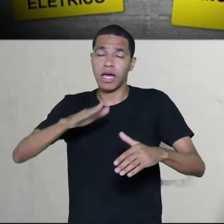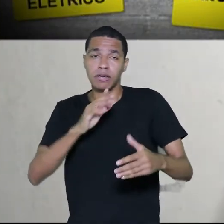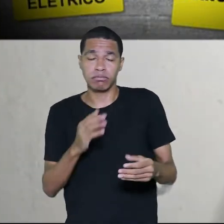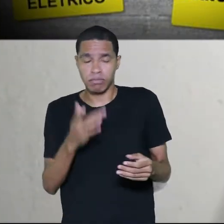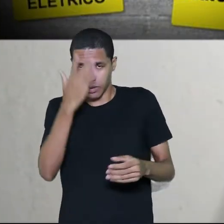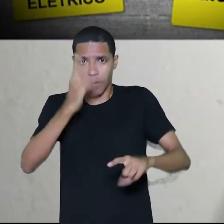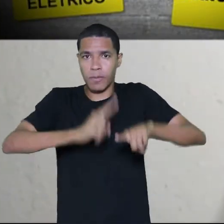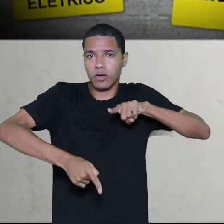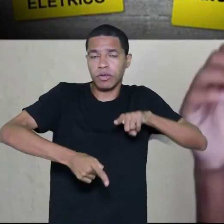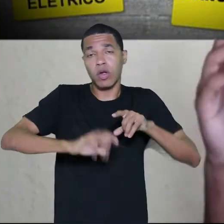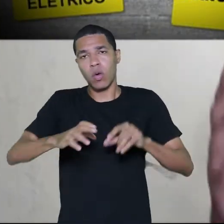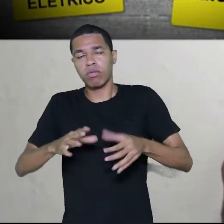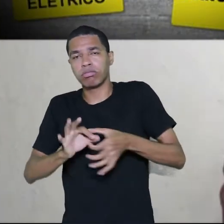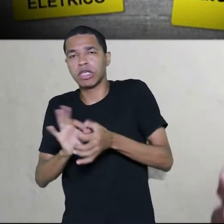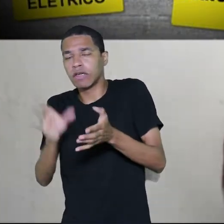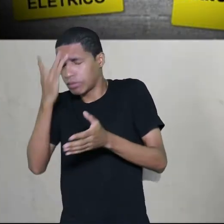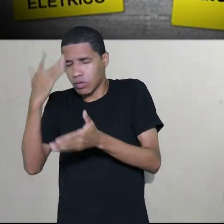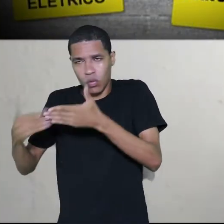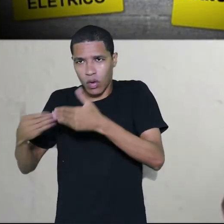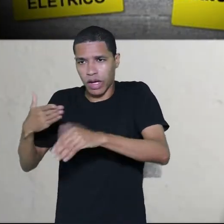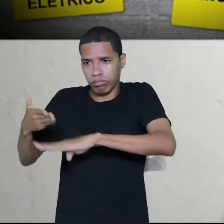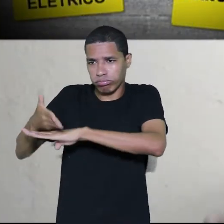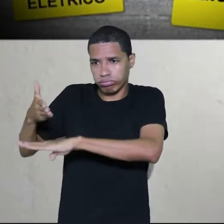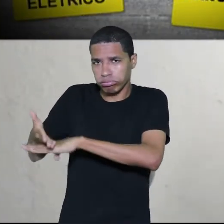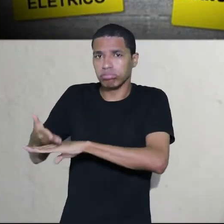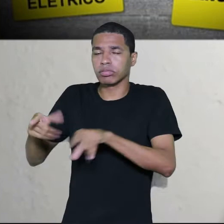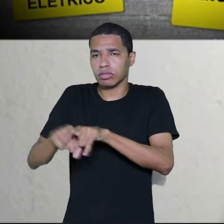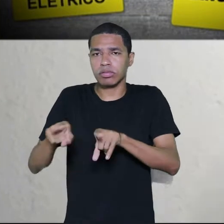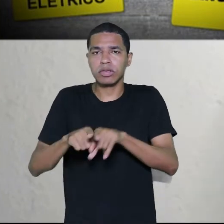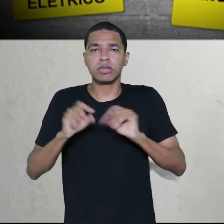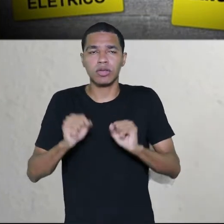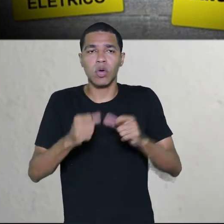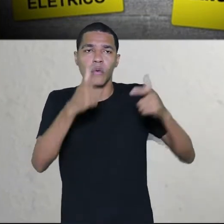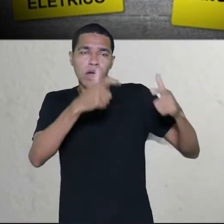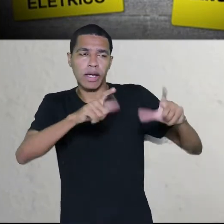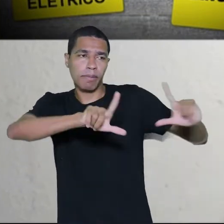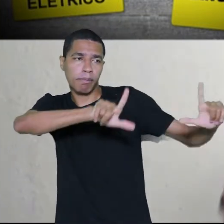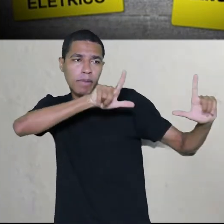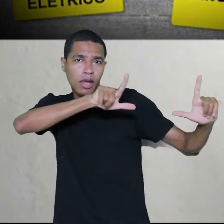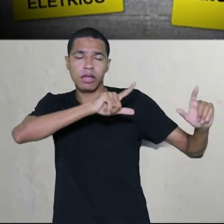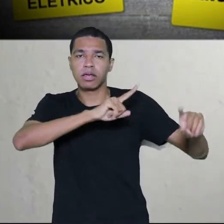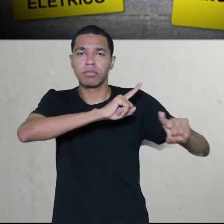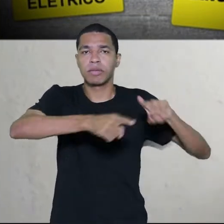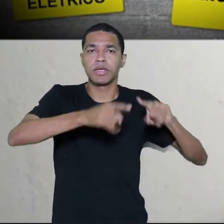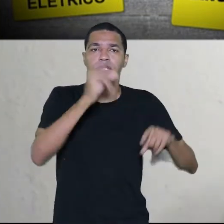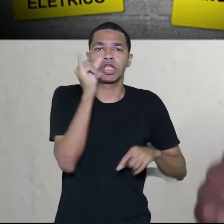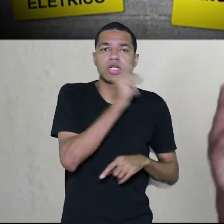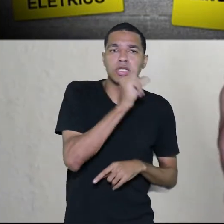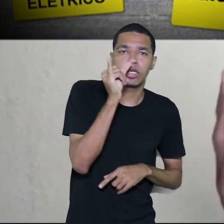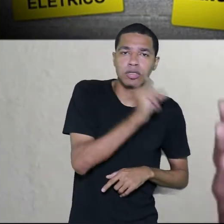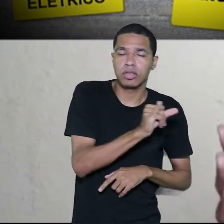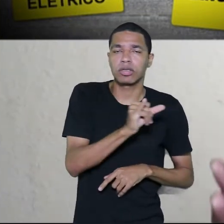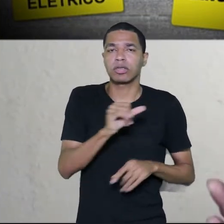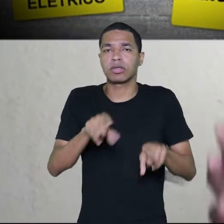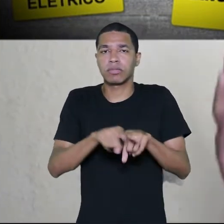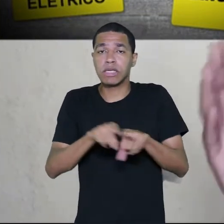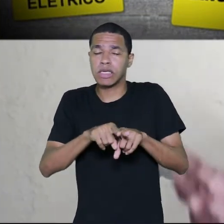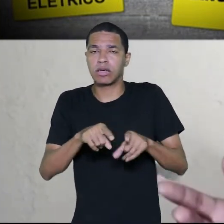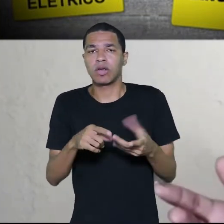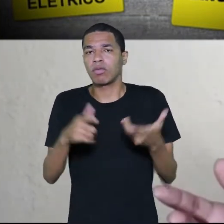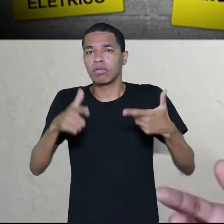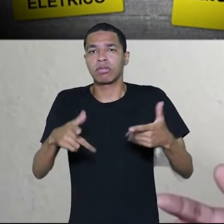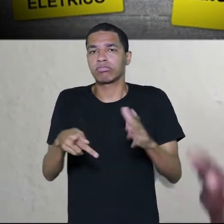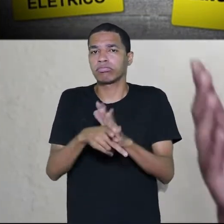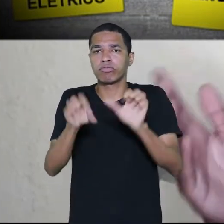ter acesso público. Tem também como sinalização de impedimento de energização, que vai servir para quando o circuito estiver